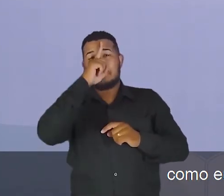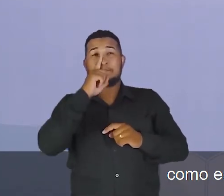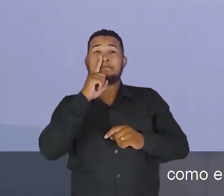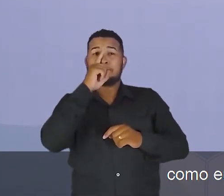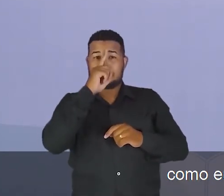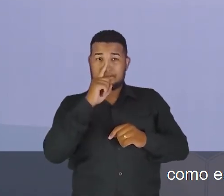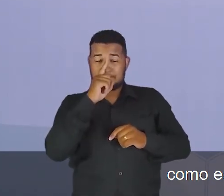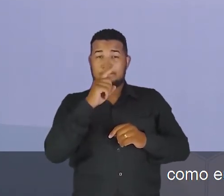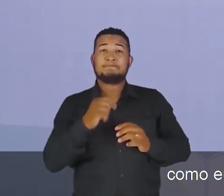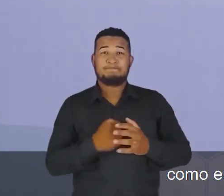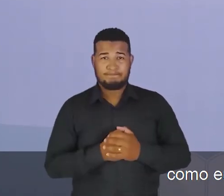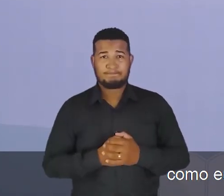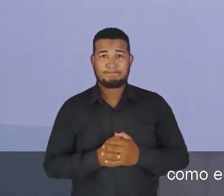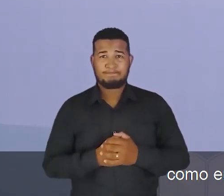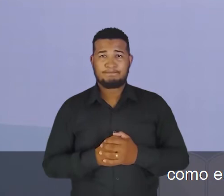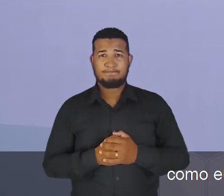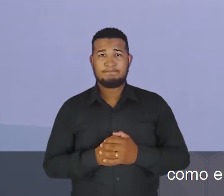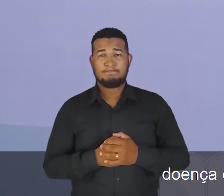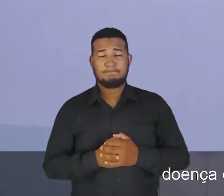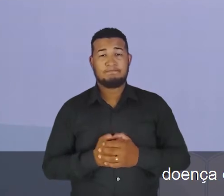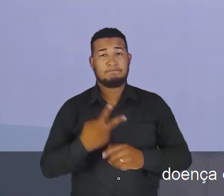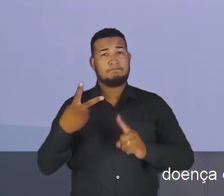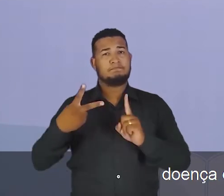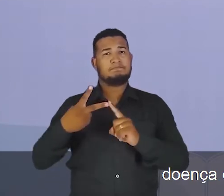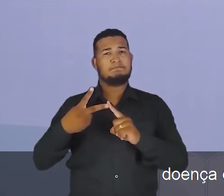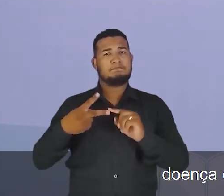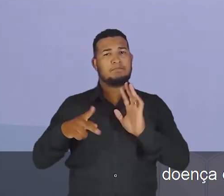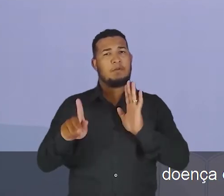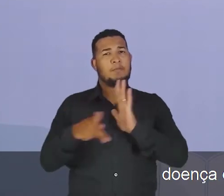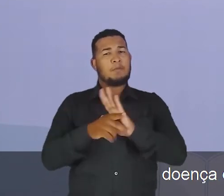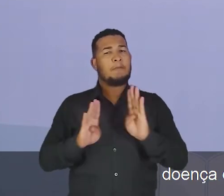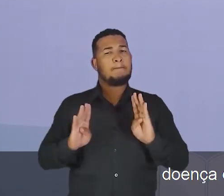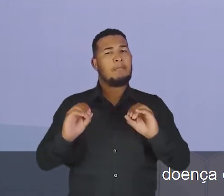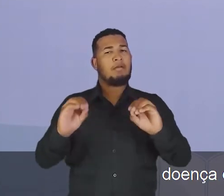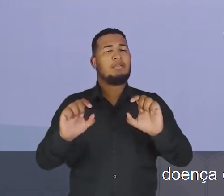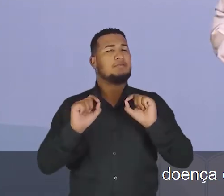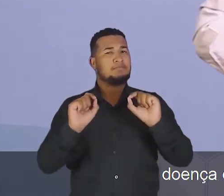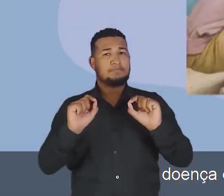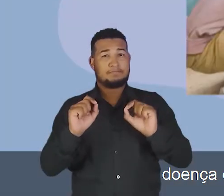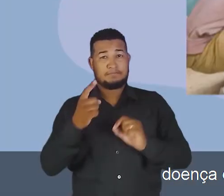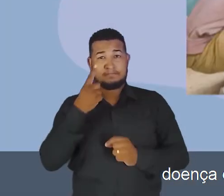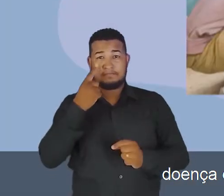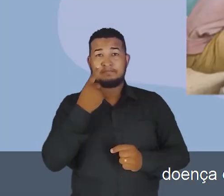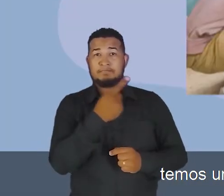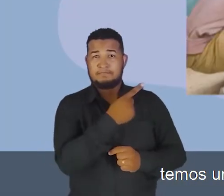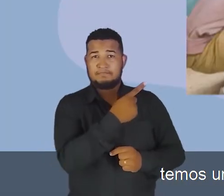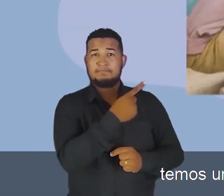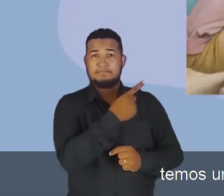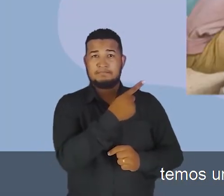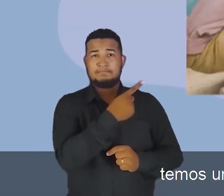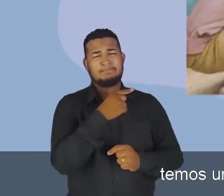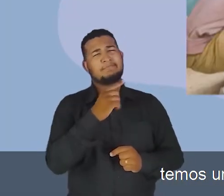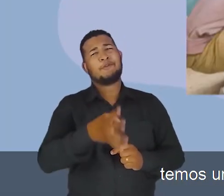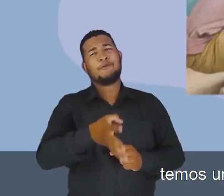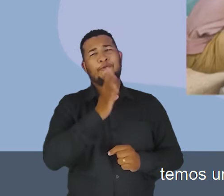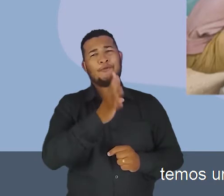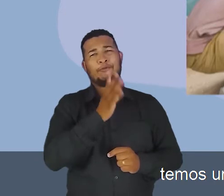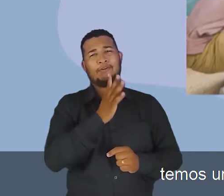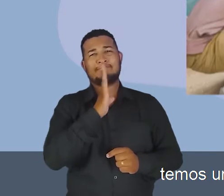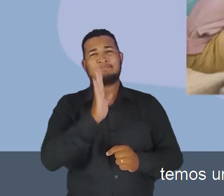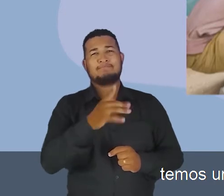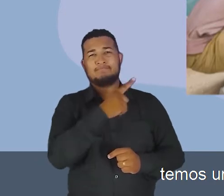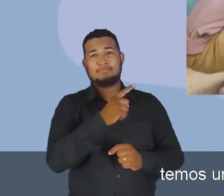perigosa e pode matar. Qual é a próxima doença causada por bactéria, professor? Observe na imagem, nós temos uma doença muito